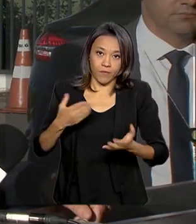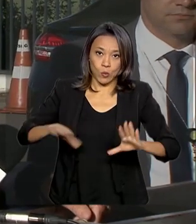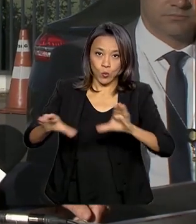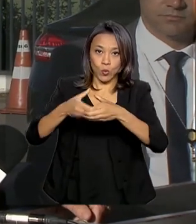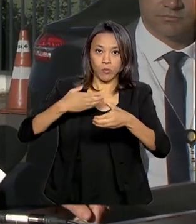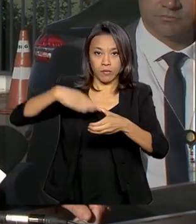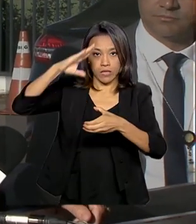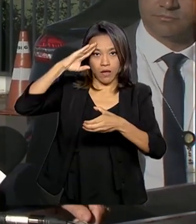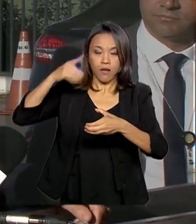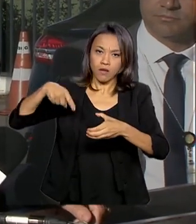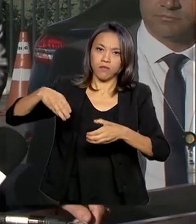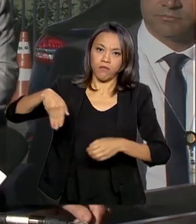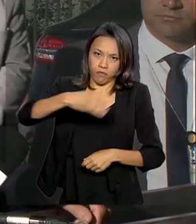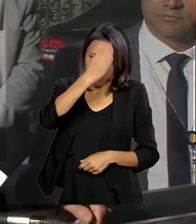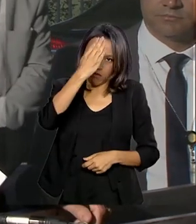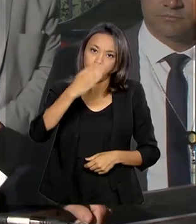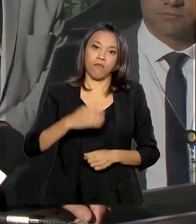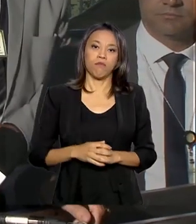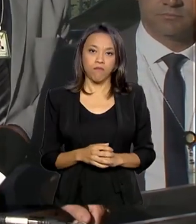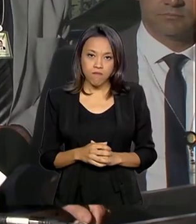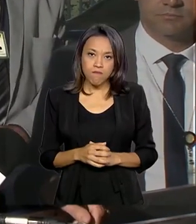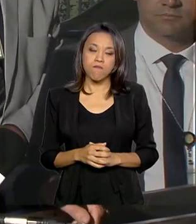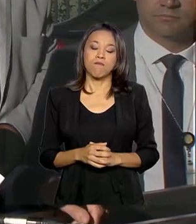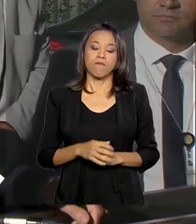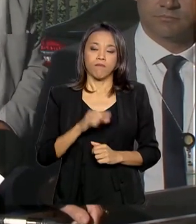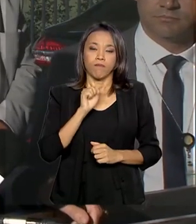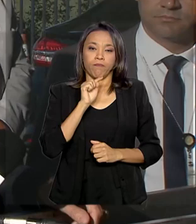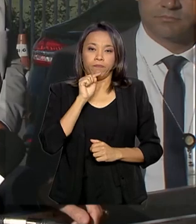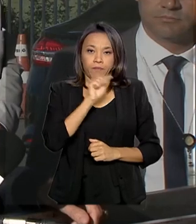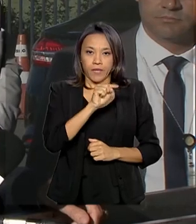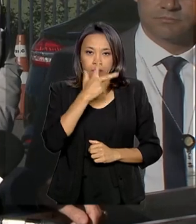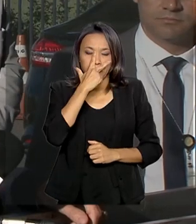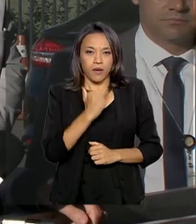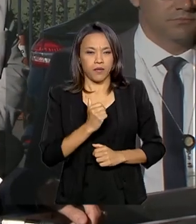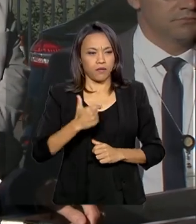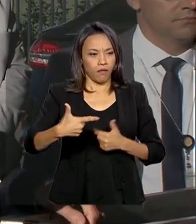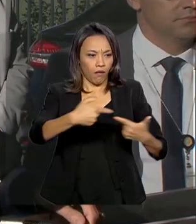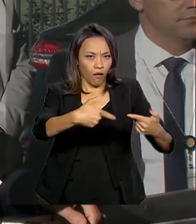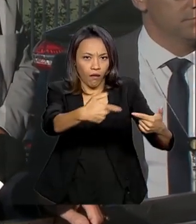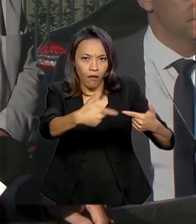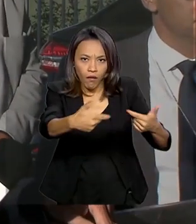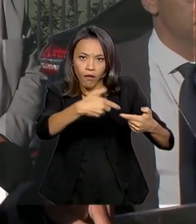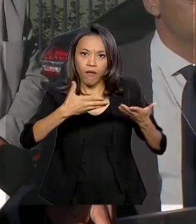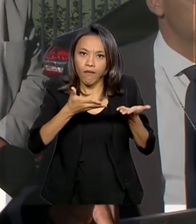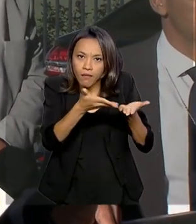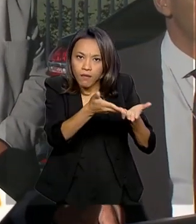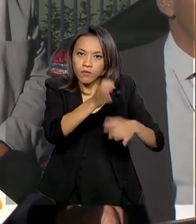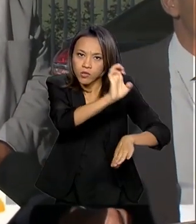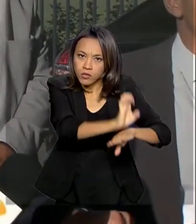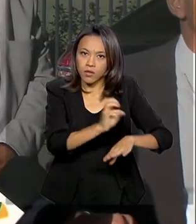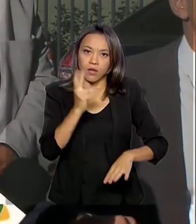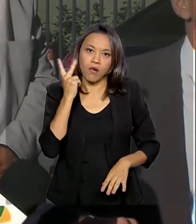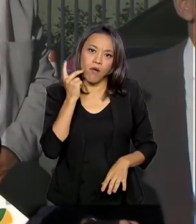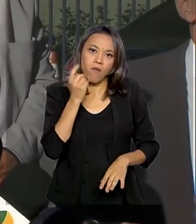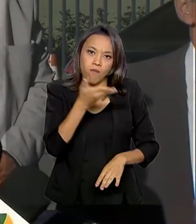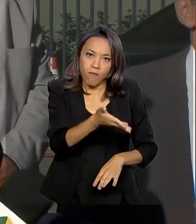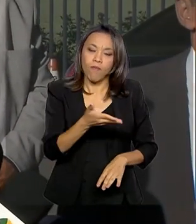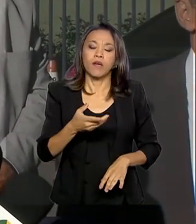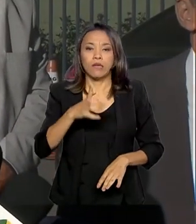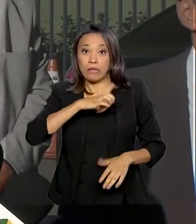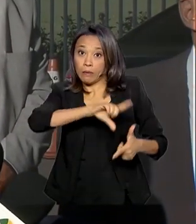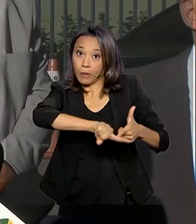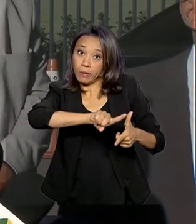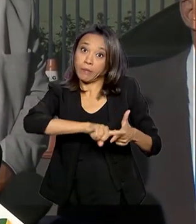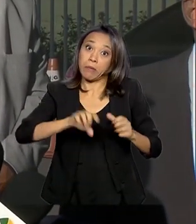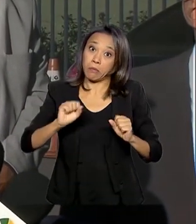Estão cumprindo uma missão que se aproxima de uma de guerra e depois, caso tenha qualquer problema, vão ser